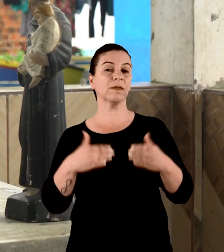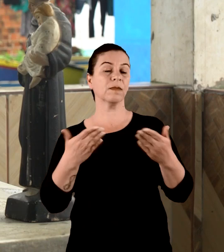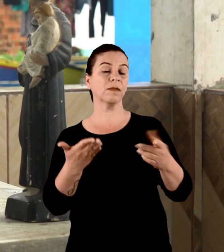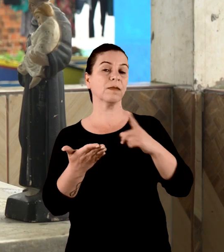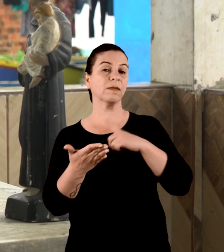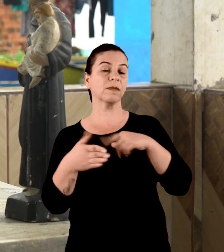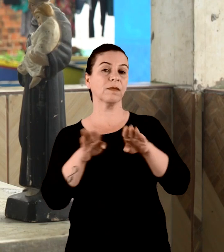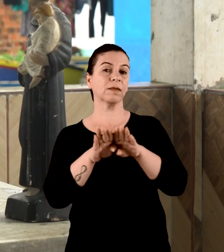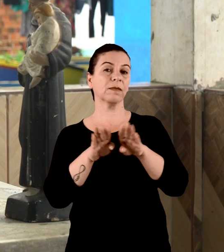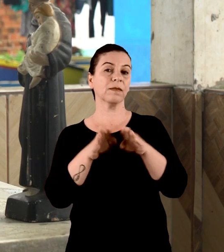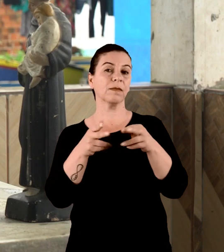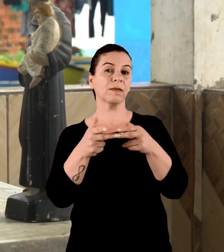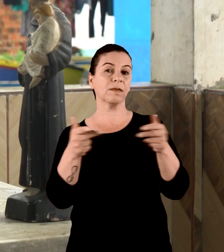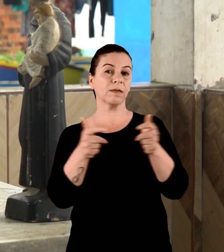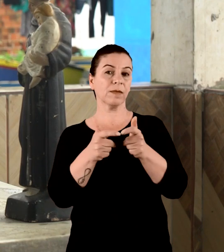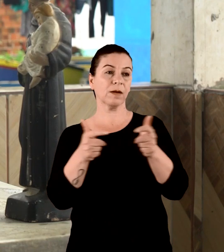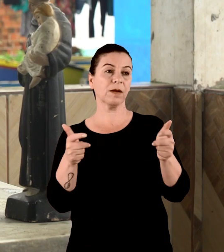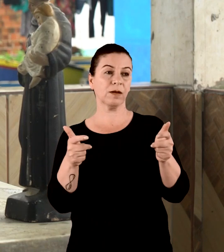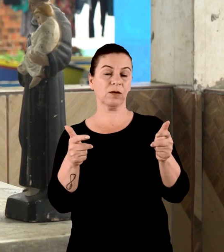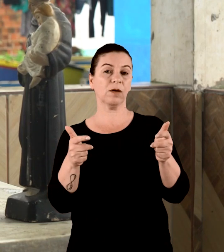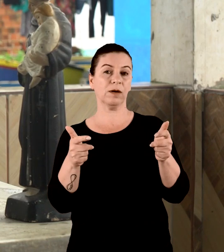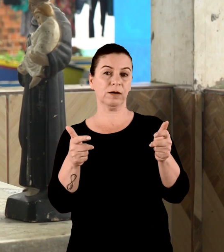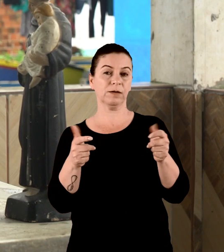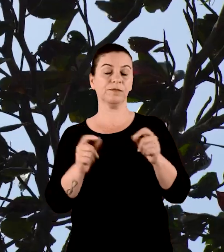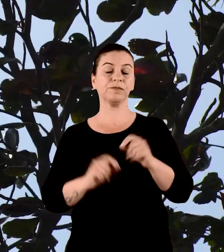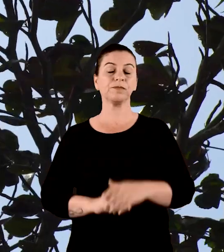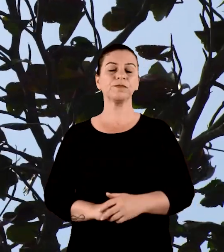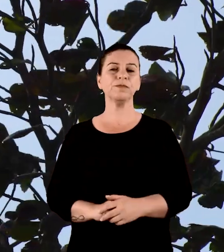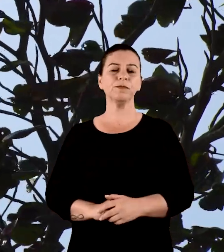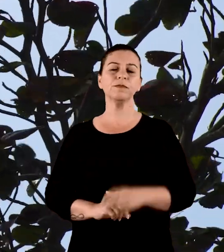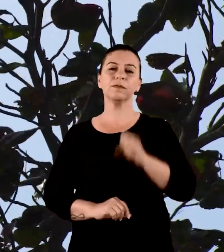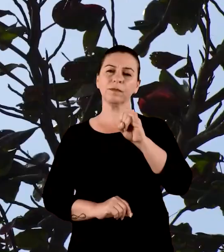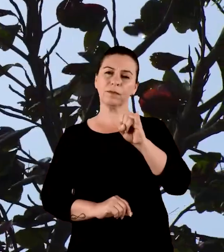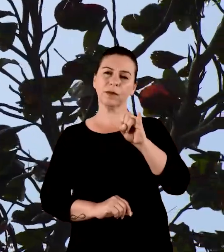E aí, tem uma questão maior ainda.